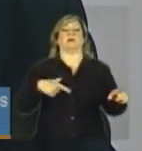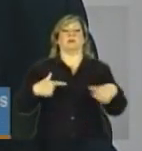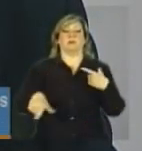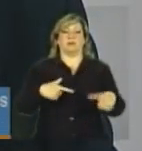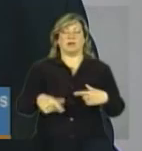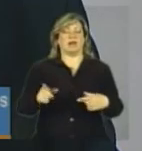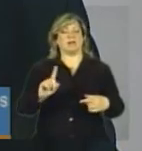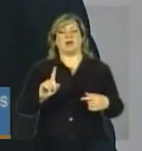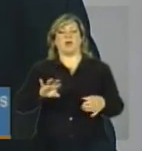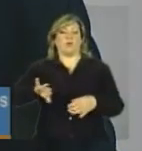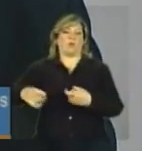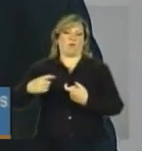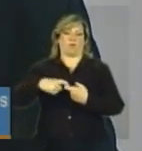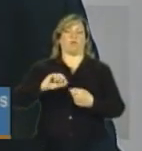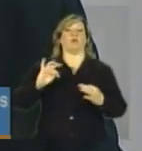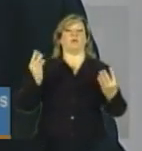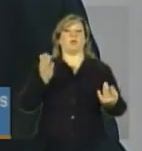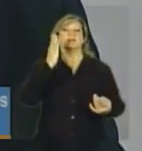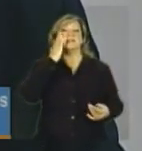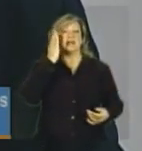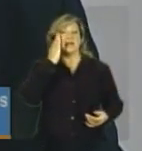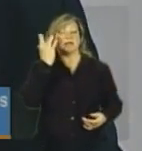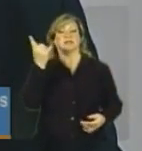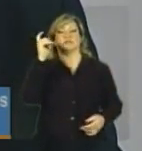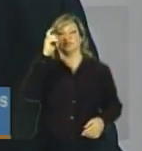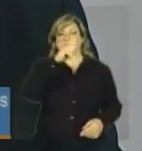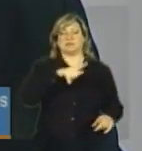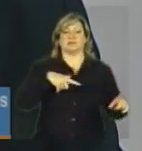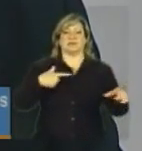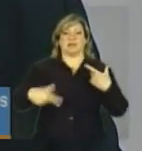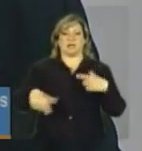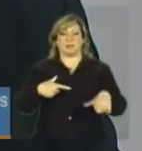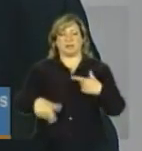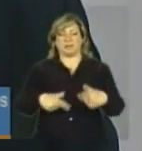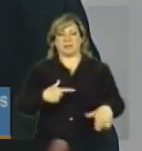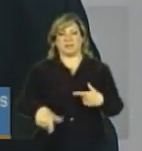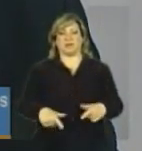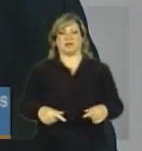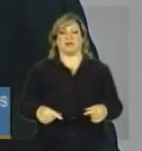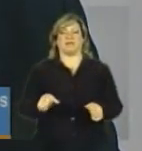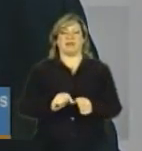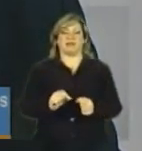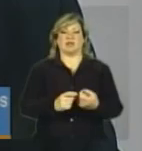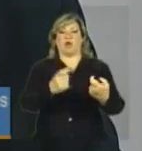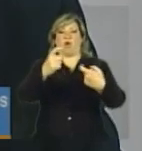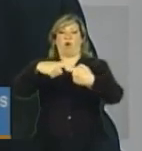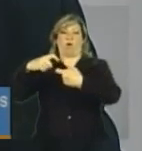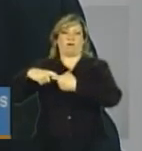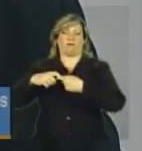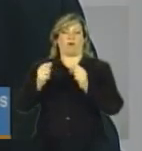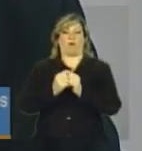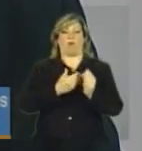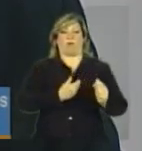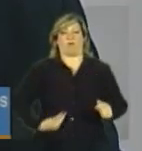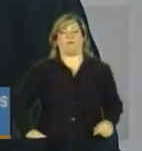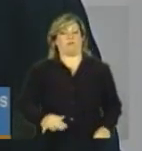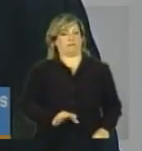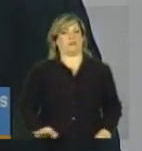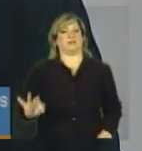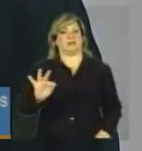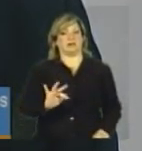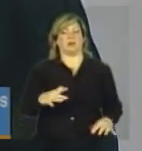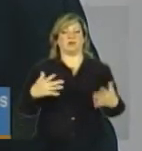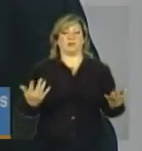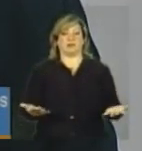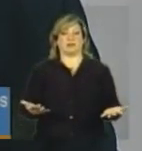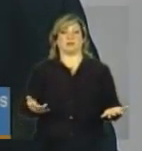que não via convênios, né, todos sabemos as dificuldades operacionais eh de firmar convênios com o governo federal e na